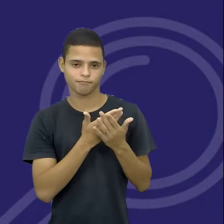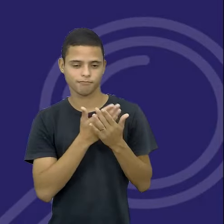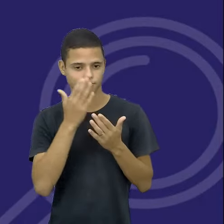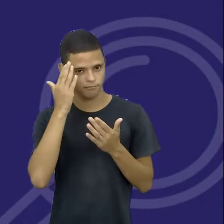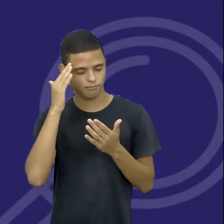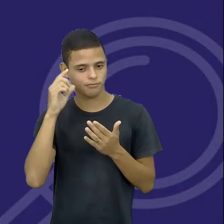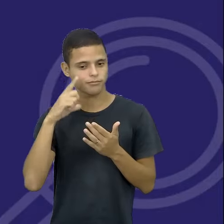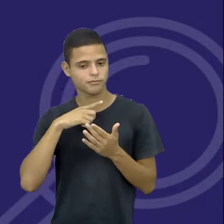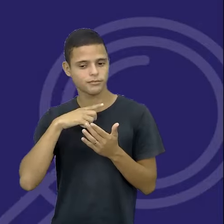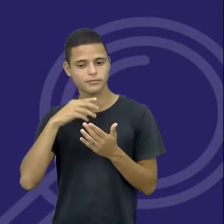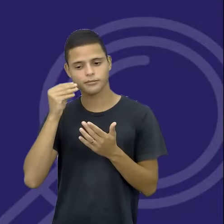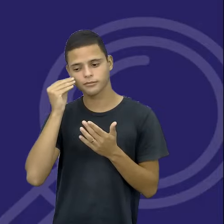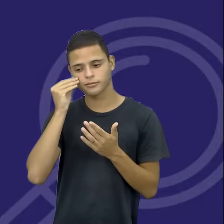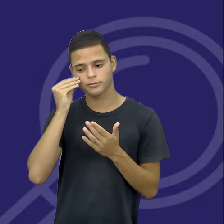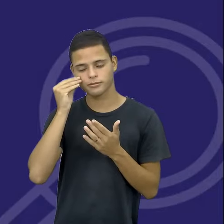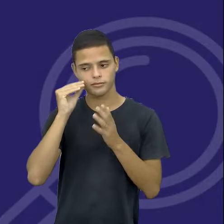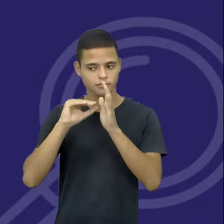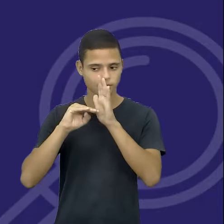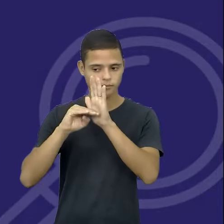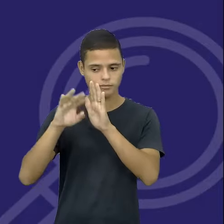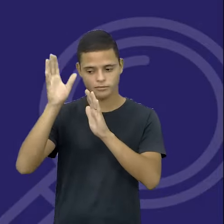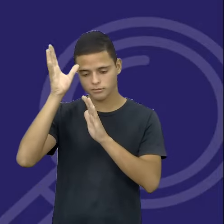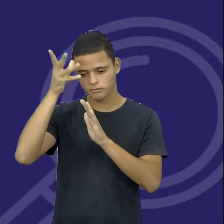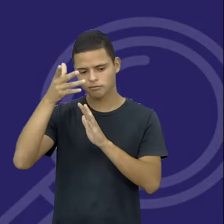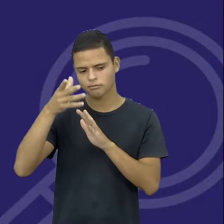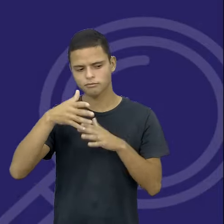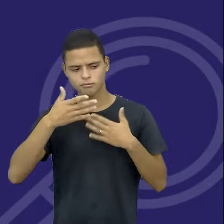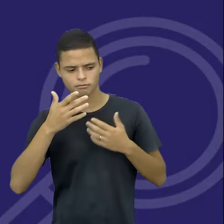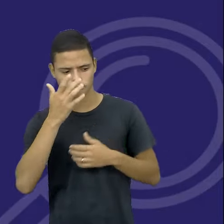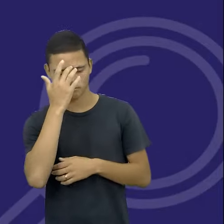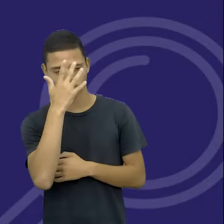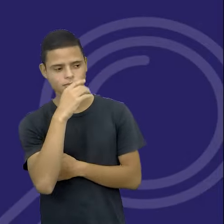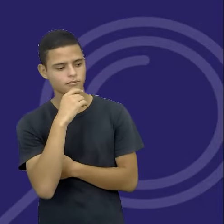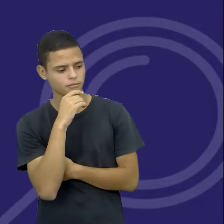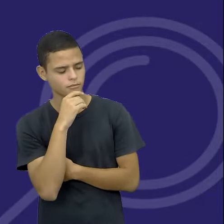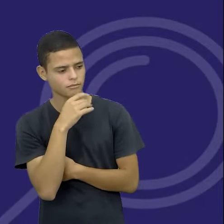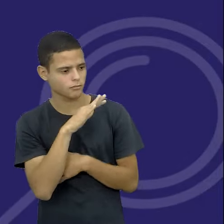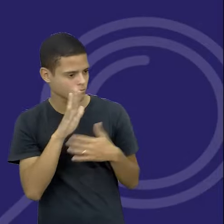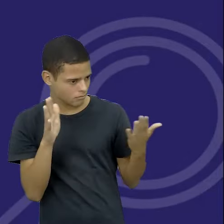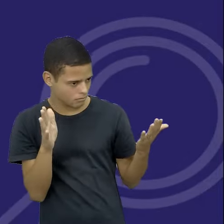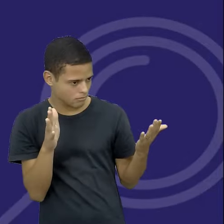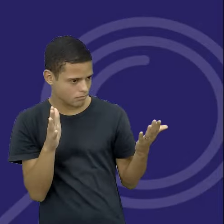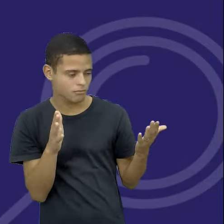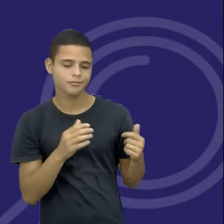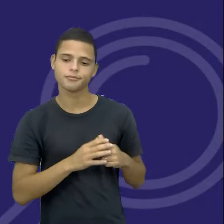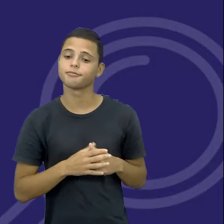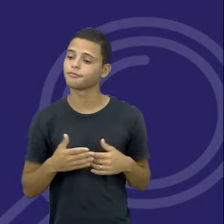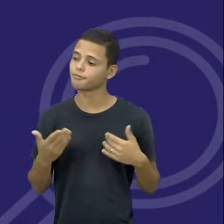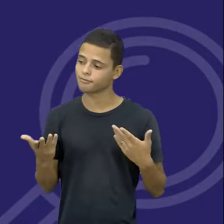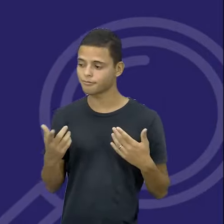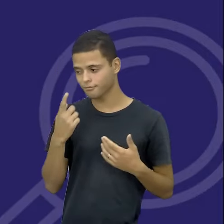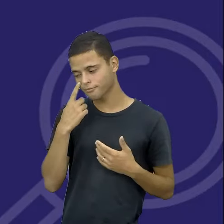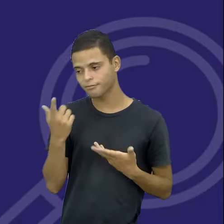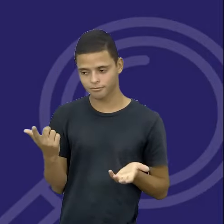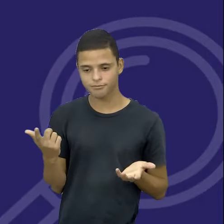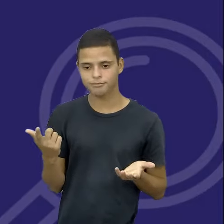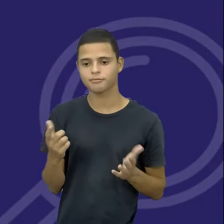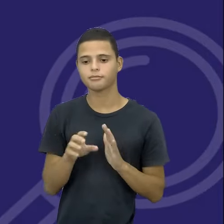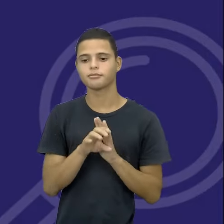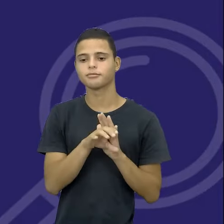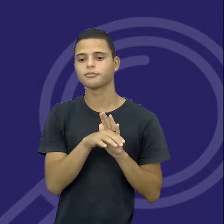eles, eles viram para nós e falam assim, nossa, professora, mas era isso? Eu falei assim, então, e isso que é o